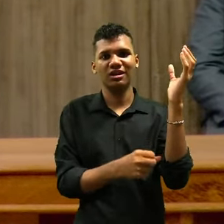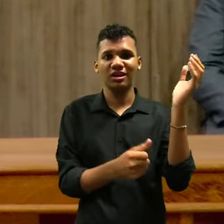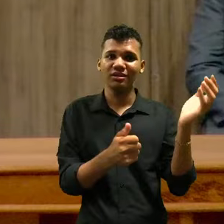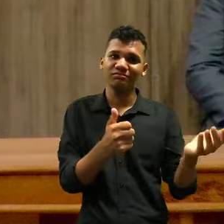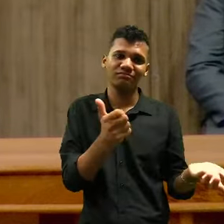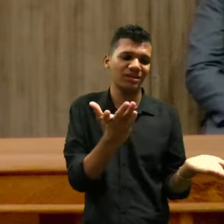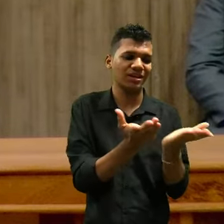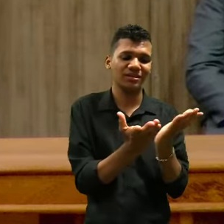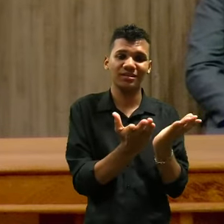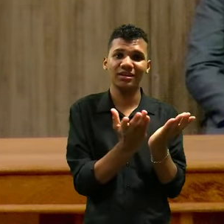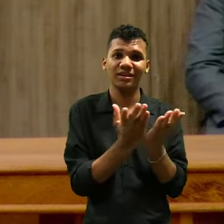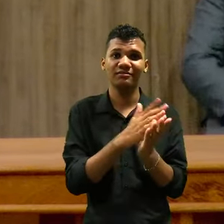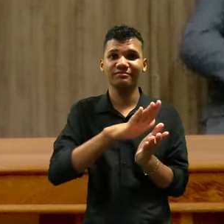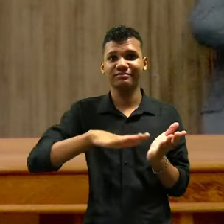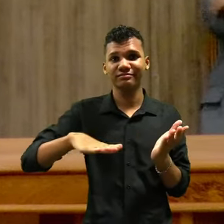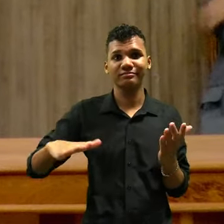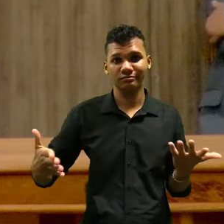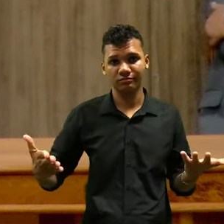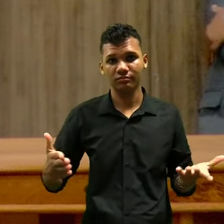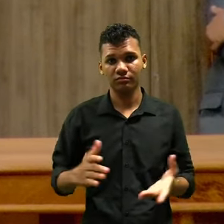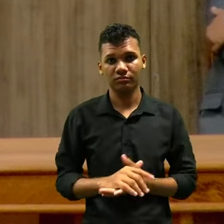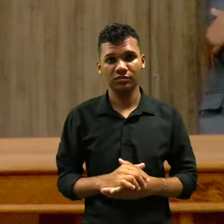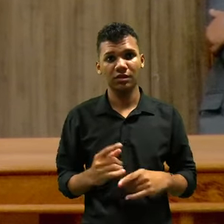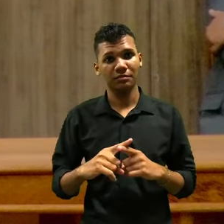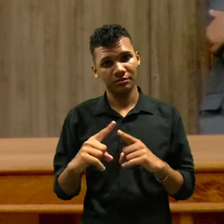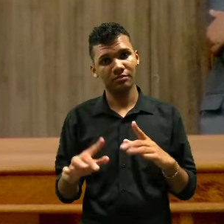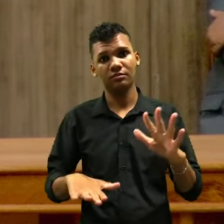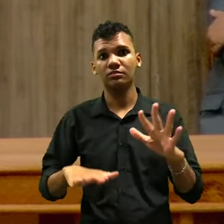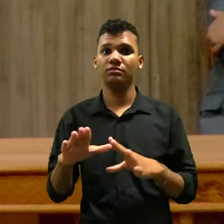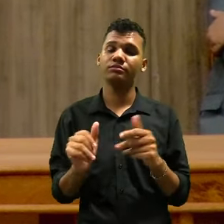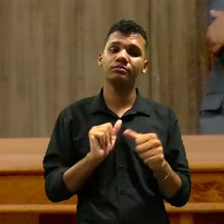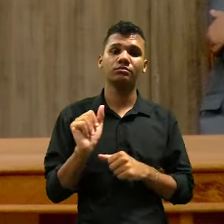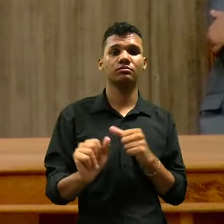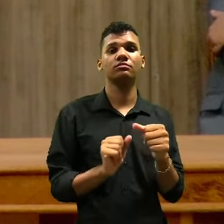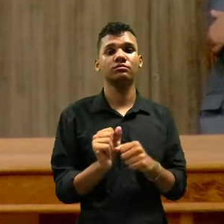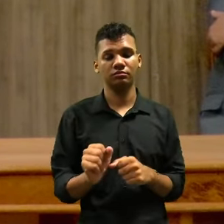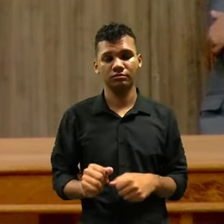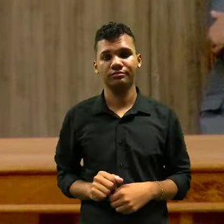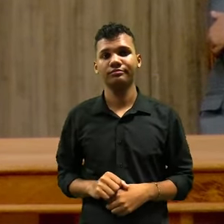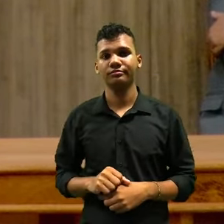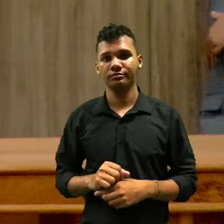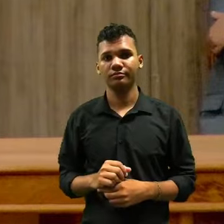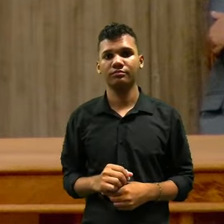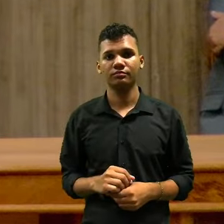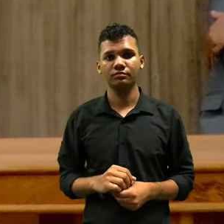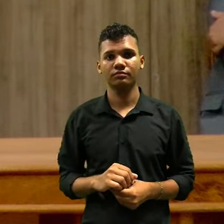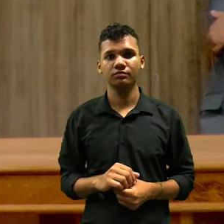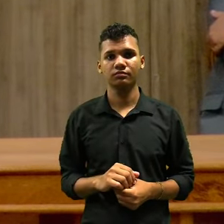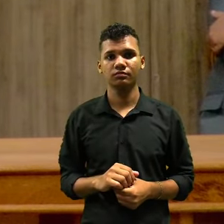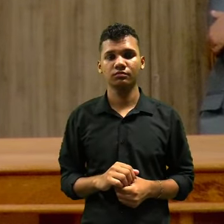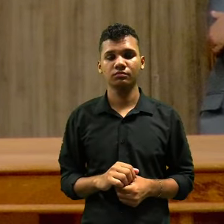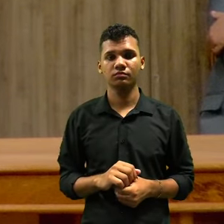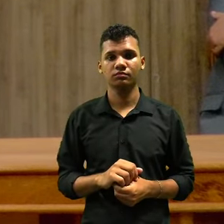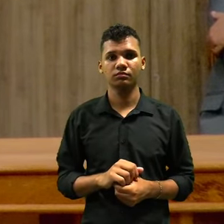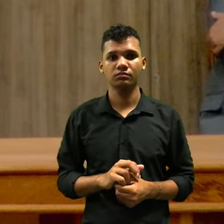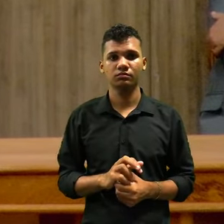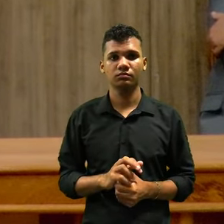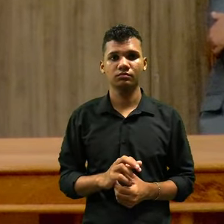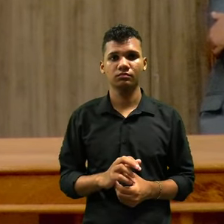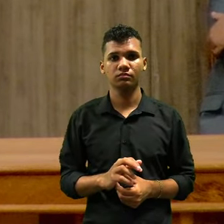inverno bateu aí levanta Eita a